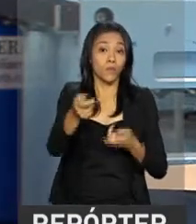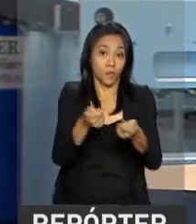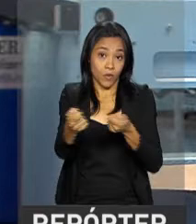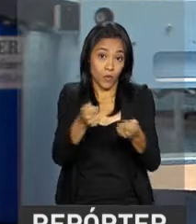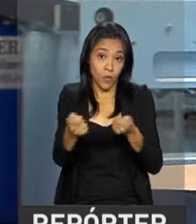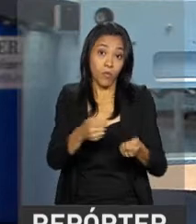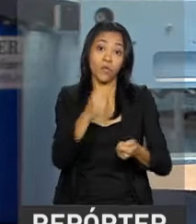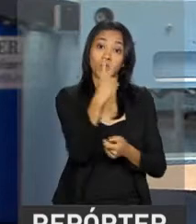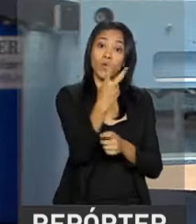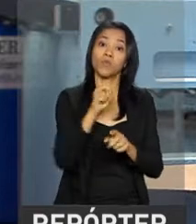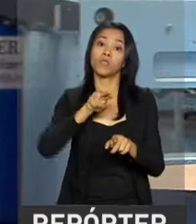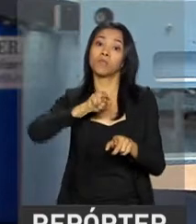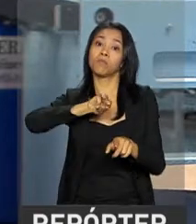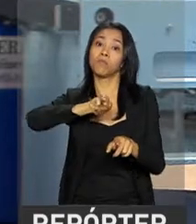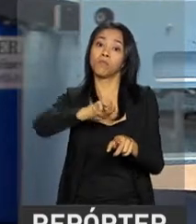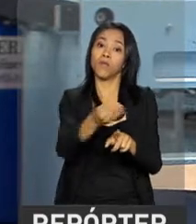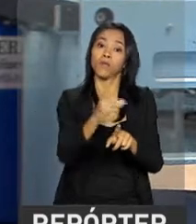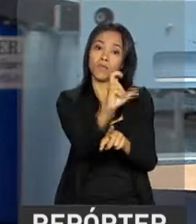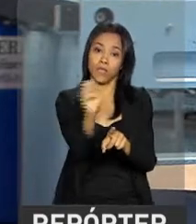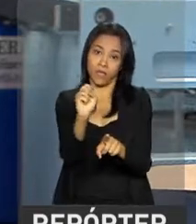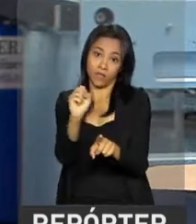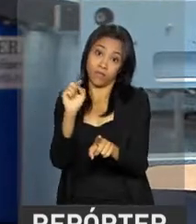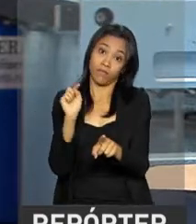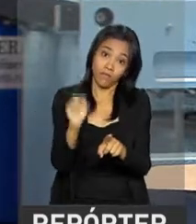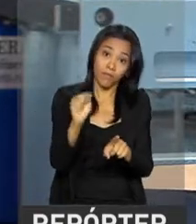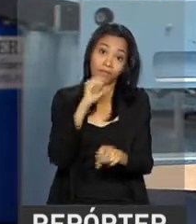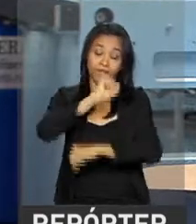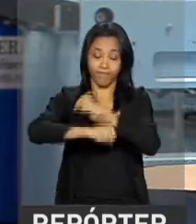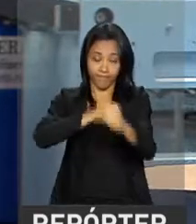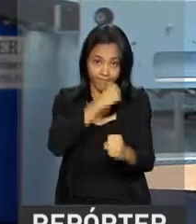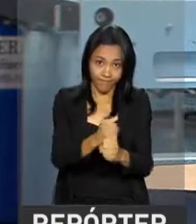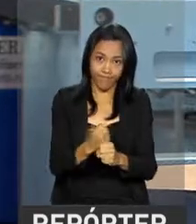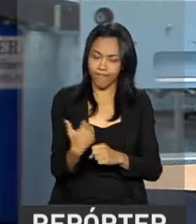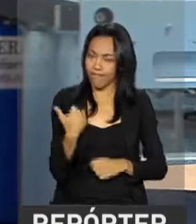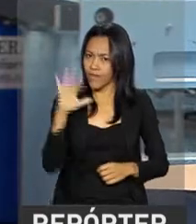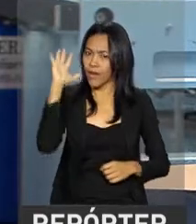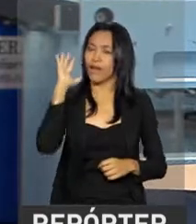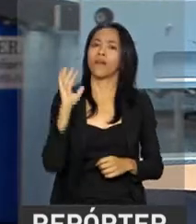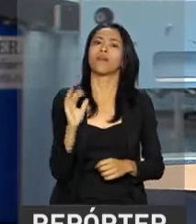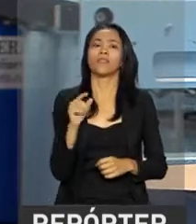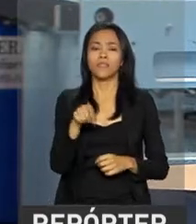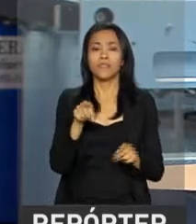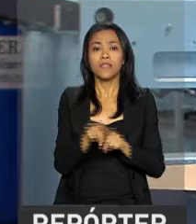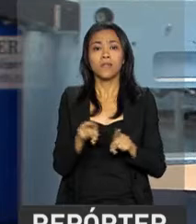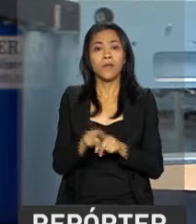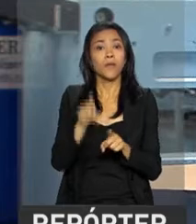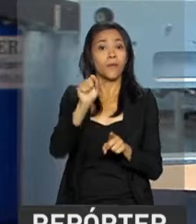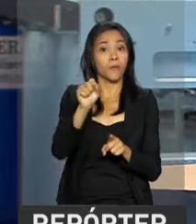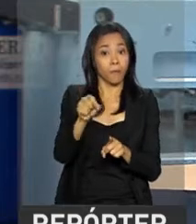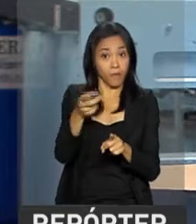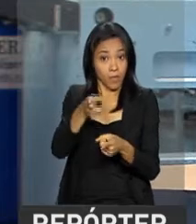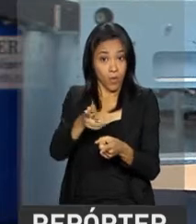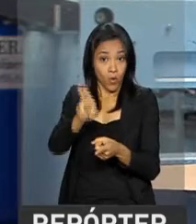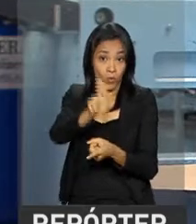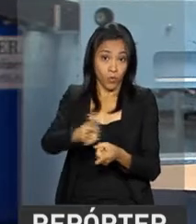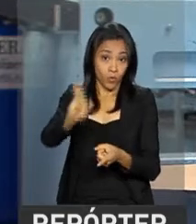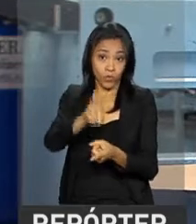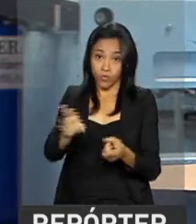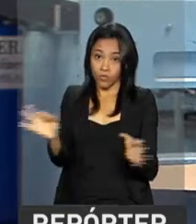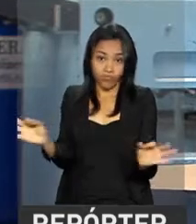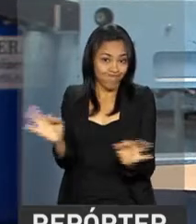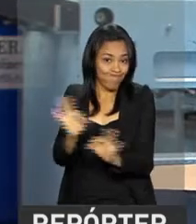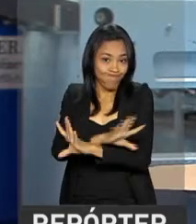milhões e meio de reais por ano mais os benefícios vão mais além a descontinuidade da impressão do diário oficial